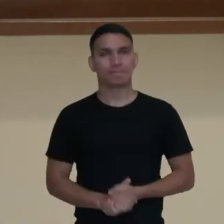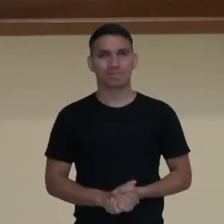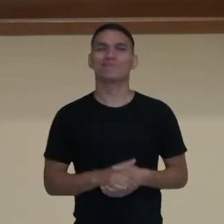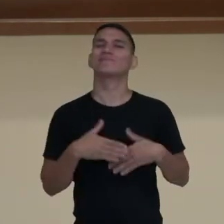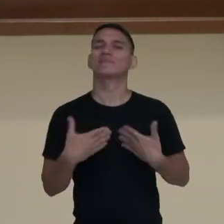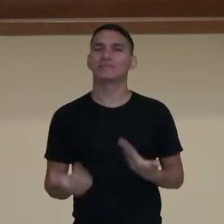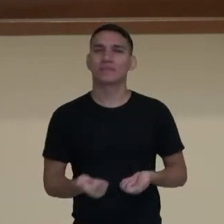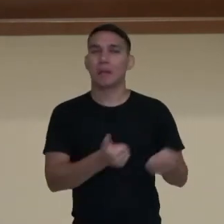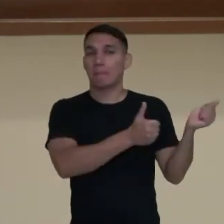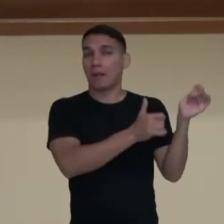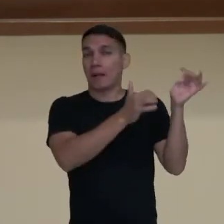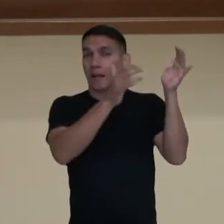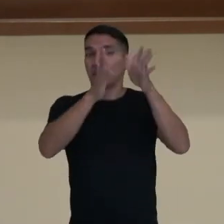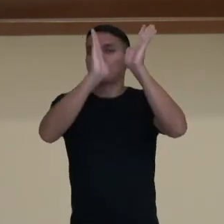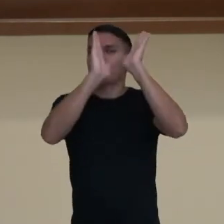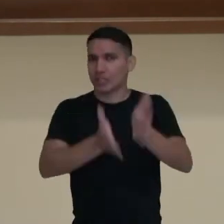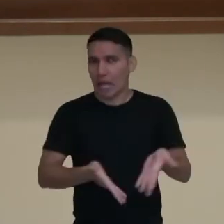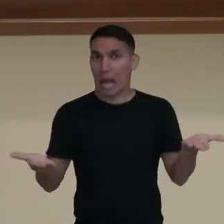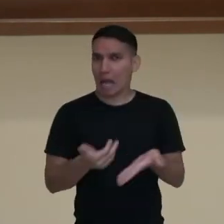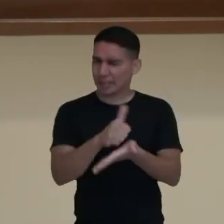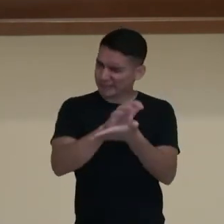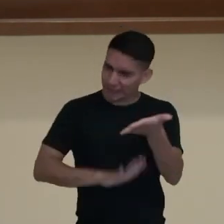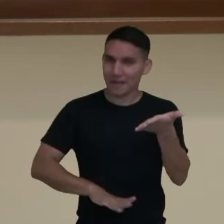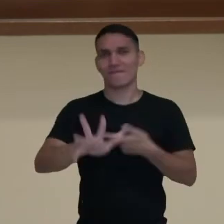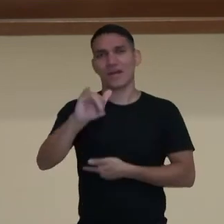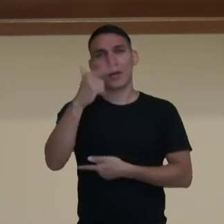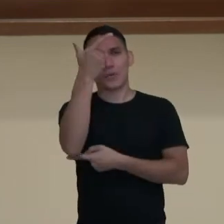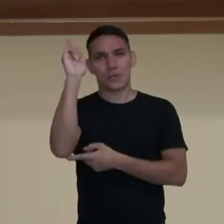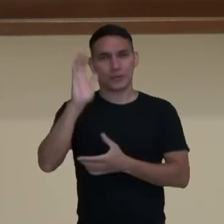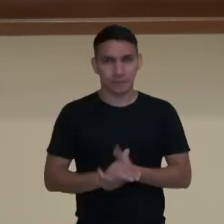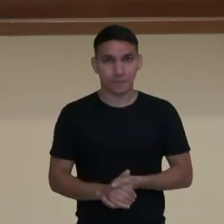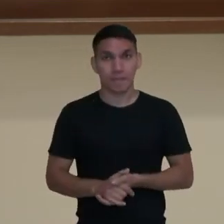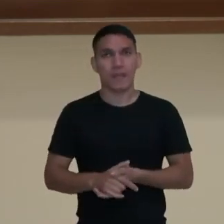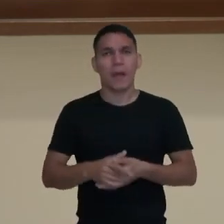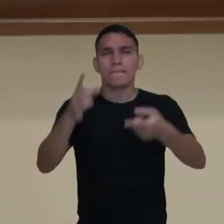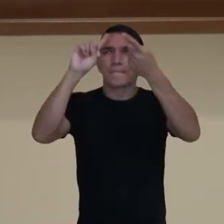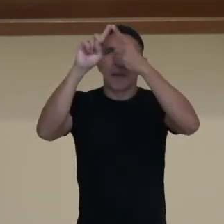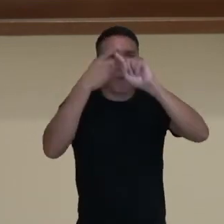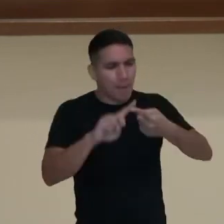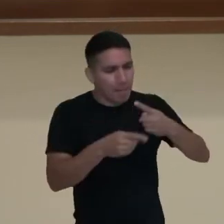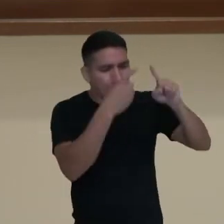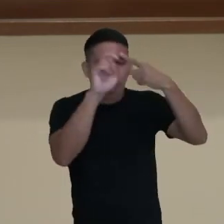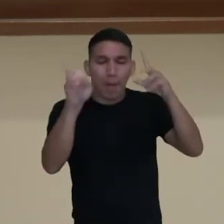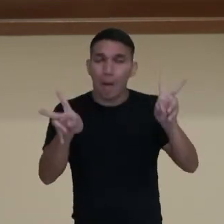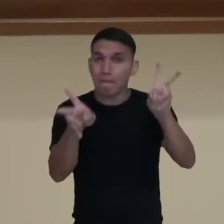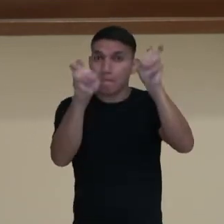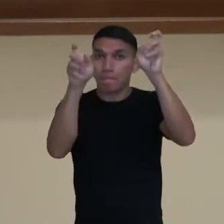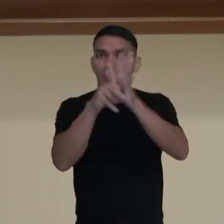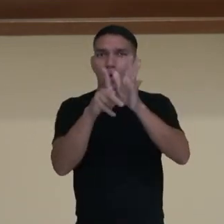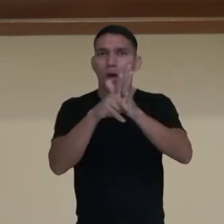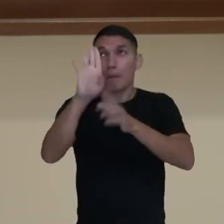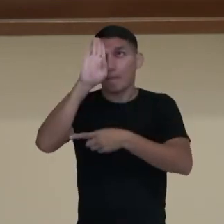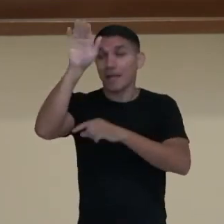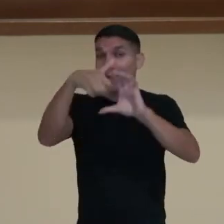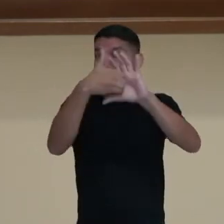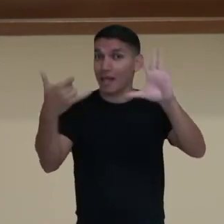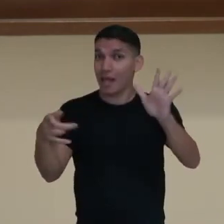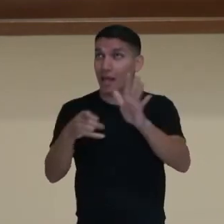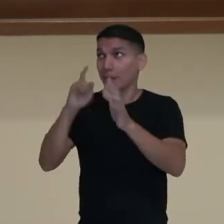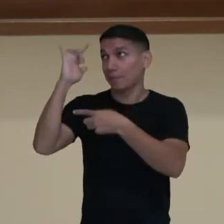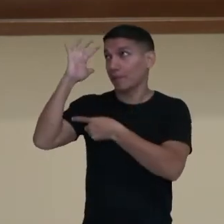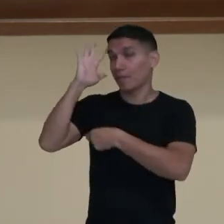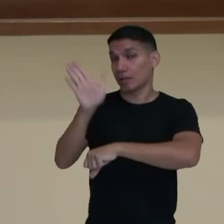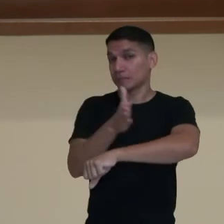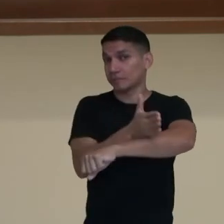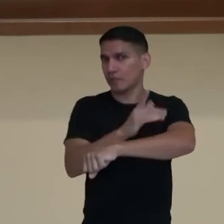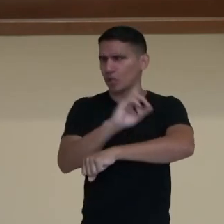Bom, dito isso, agora, né, vamos trabalhar um pouco. Elabore um mapa mental sobre as principais características da filosofia